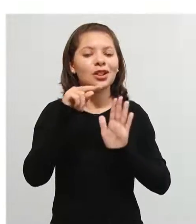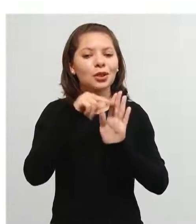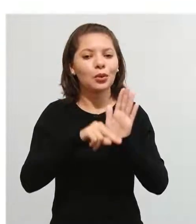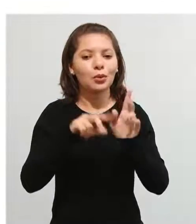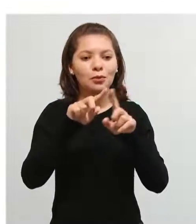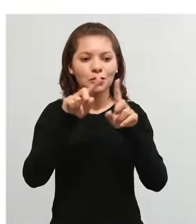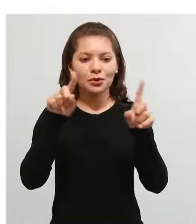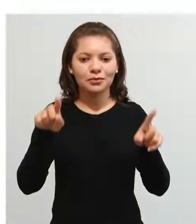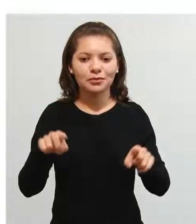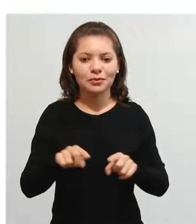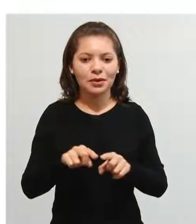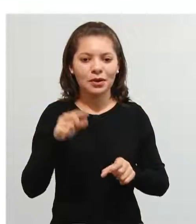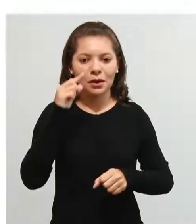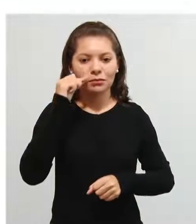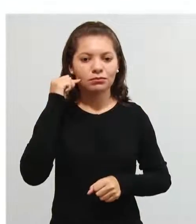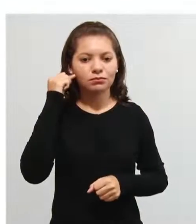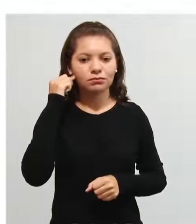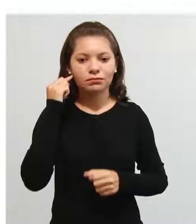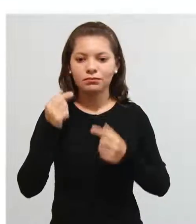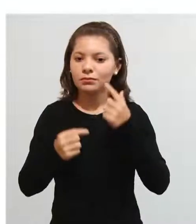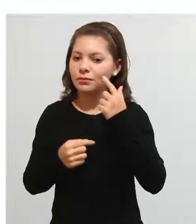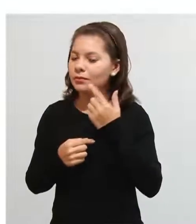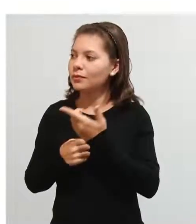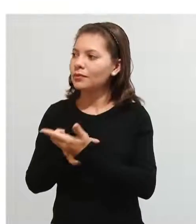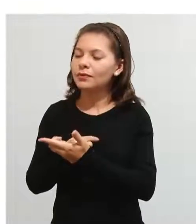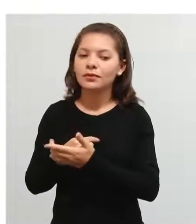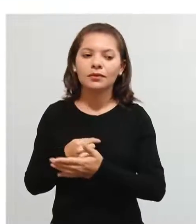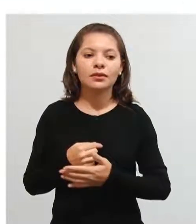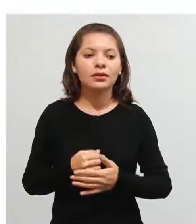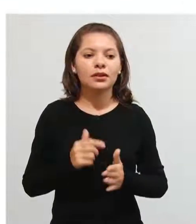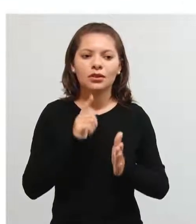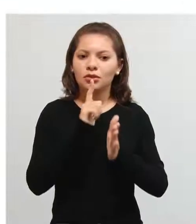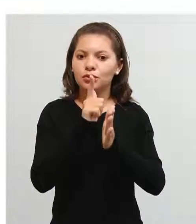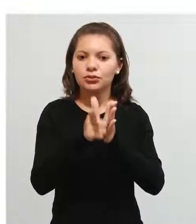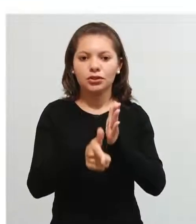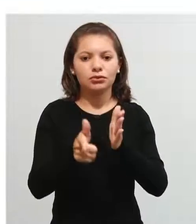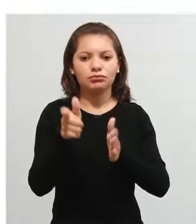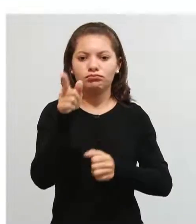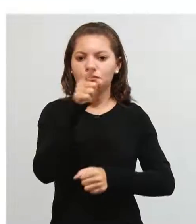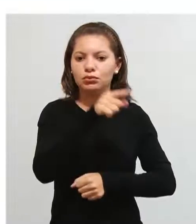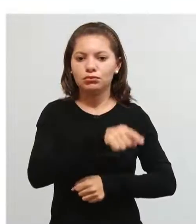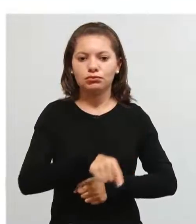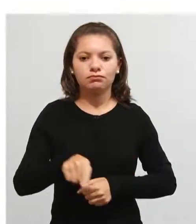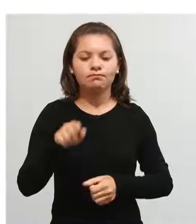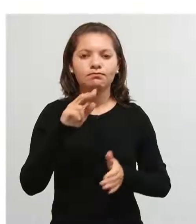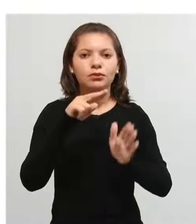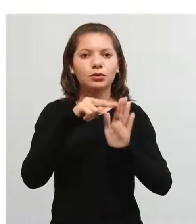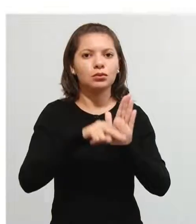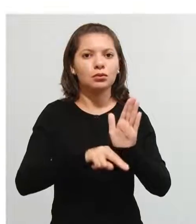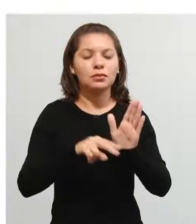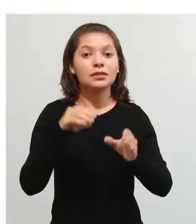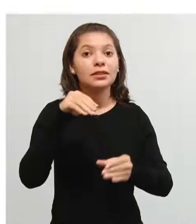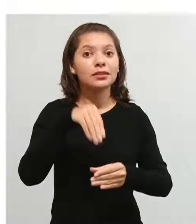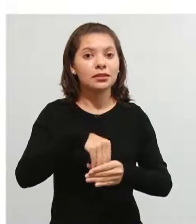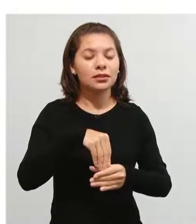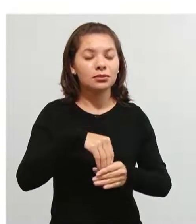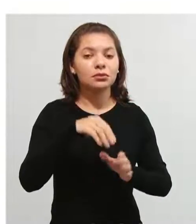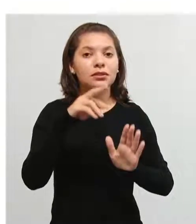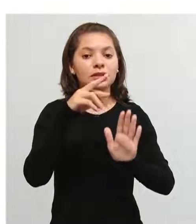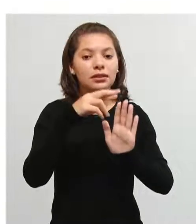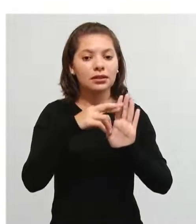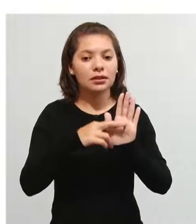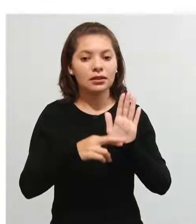né? Normas são o gênero, tudo isso aqui são normas, tá? E dentro deles temos as regras e